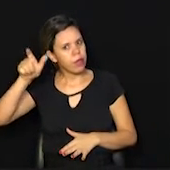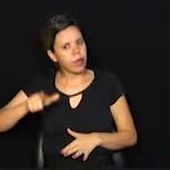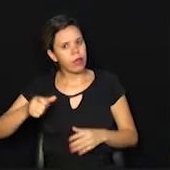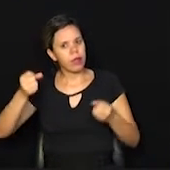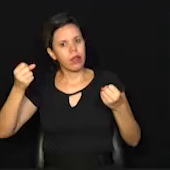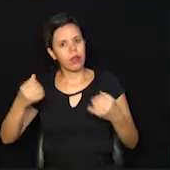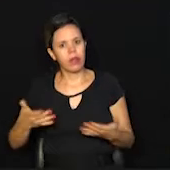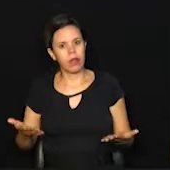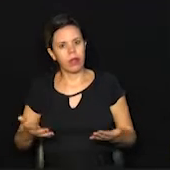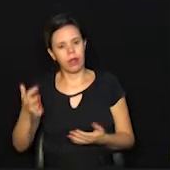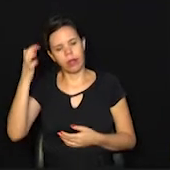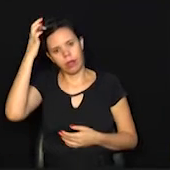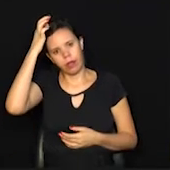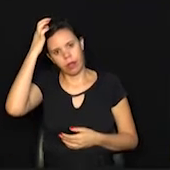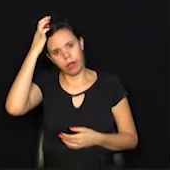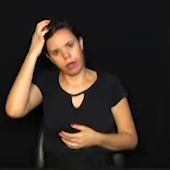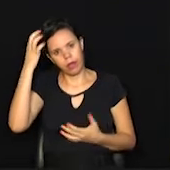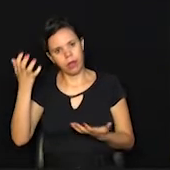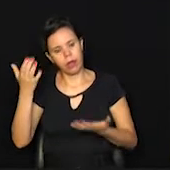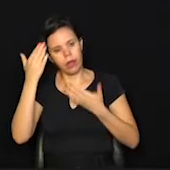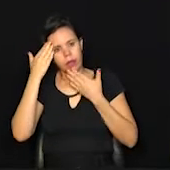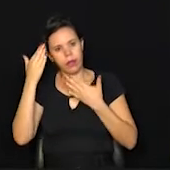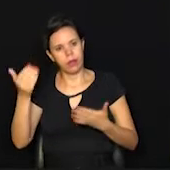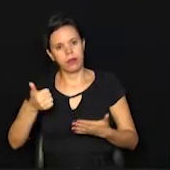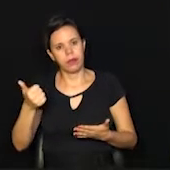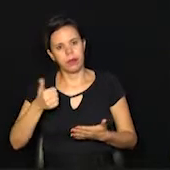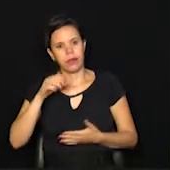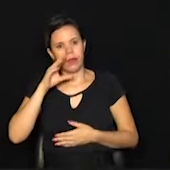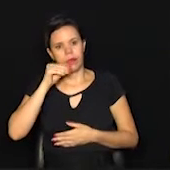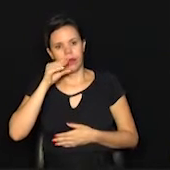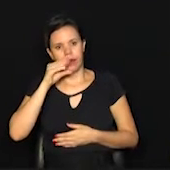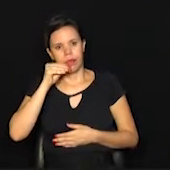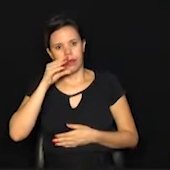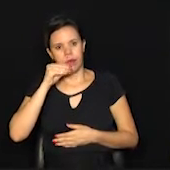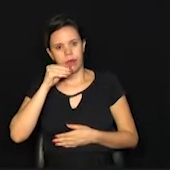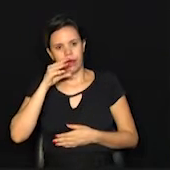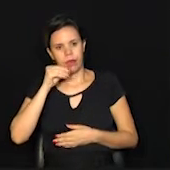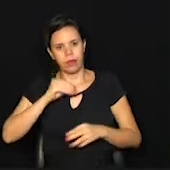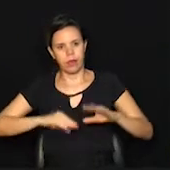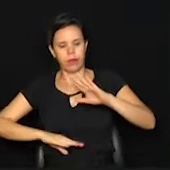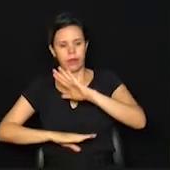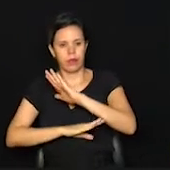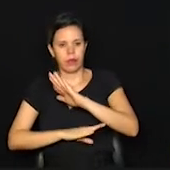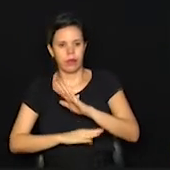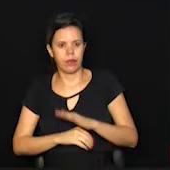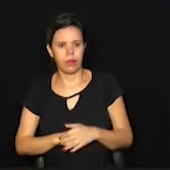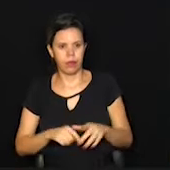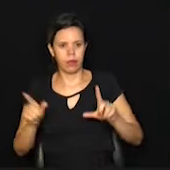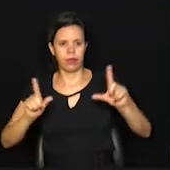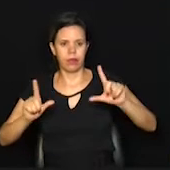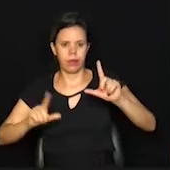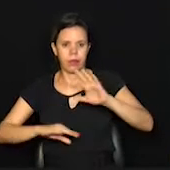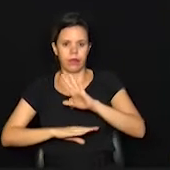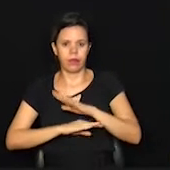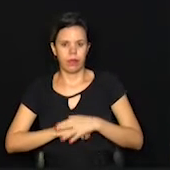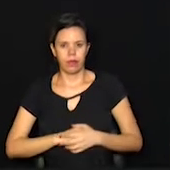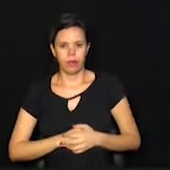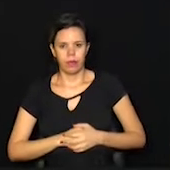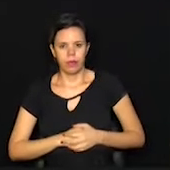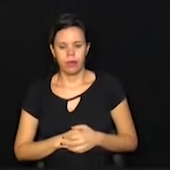eu quero primeiro agradecer os funcionários as funcionárias da Câmara Municipal e do TV câmera